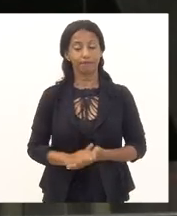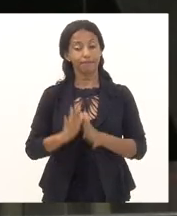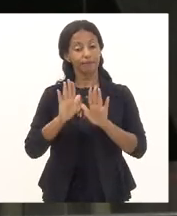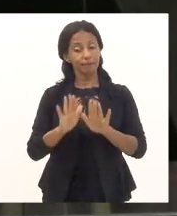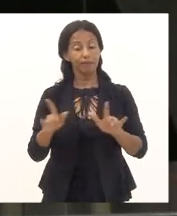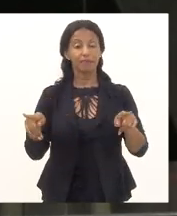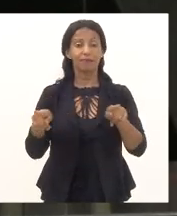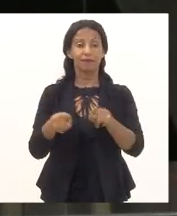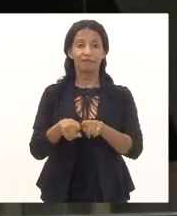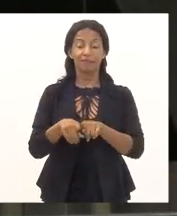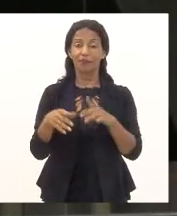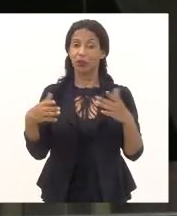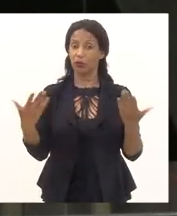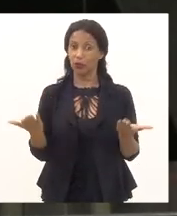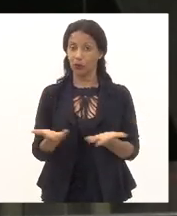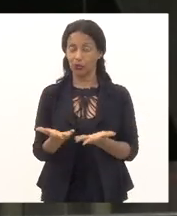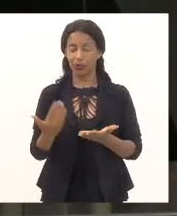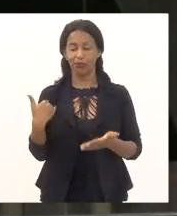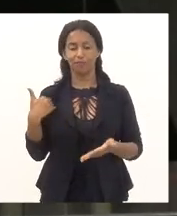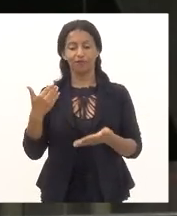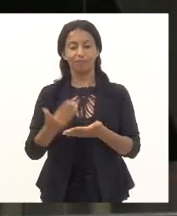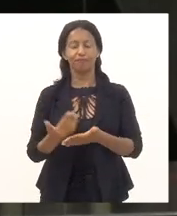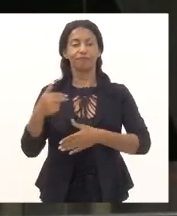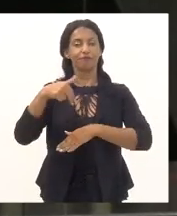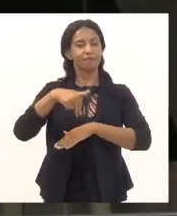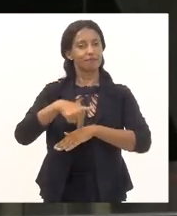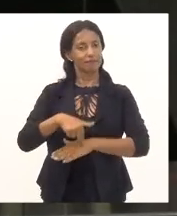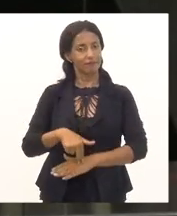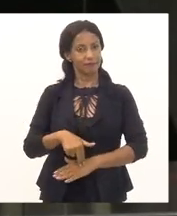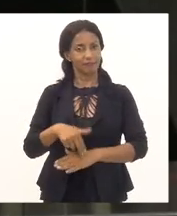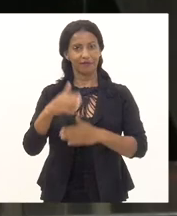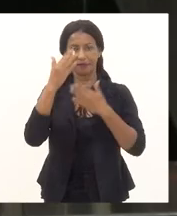senhora presidente, hoje eu venho a esta tribuna